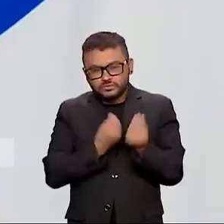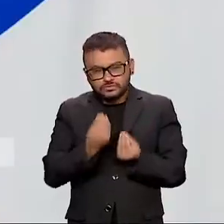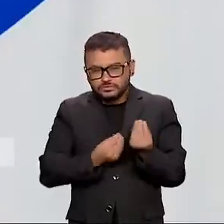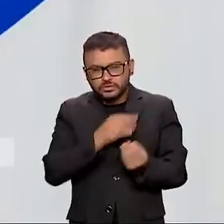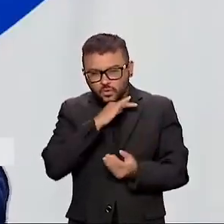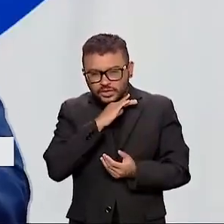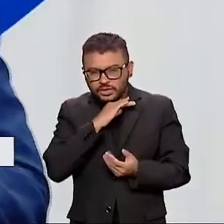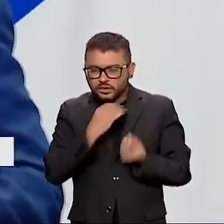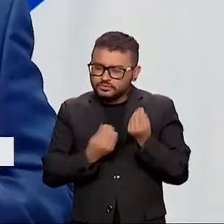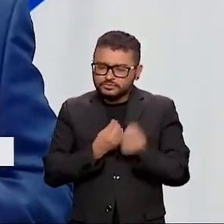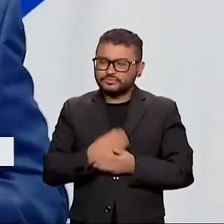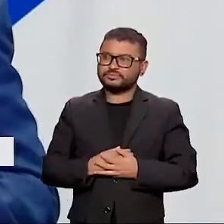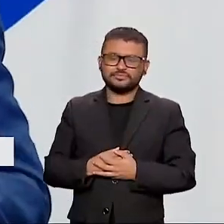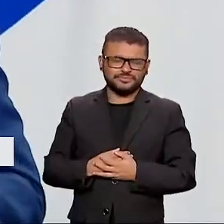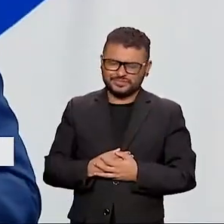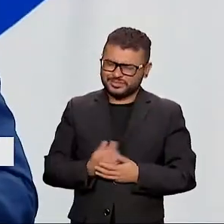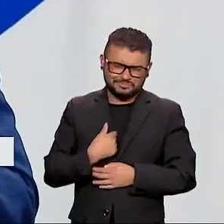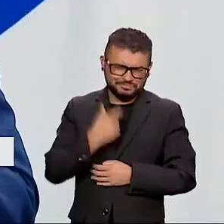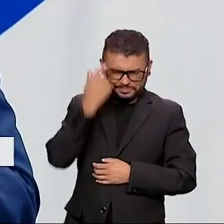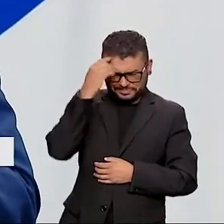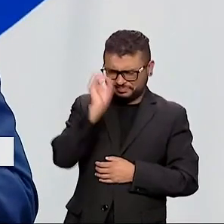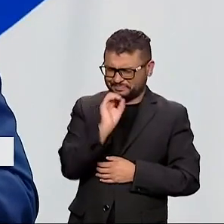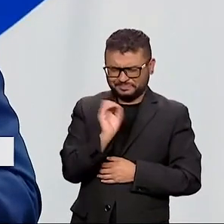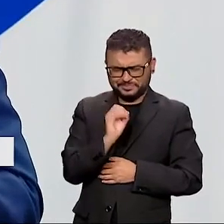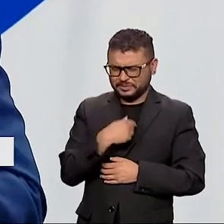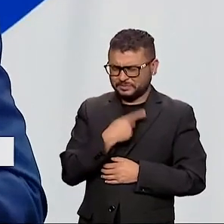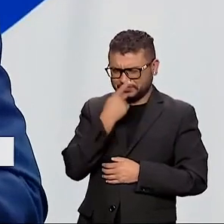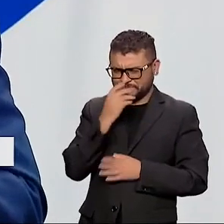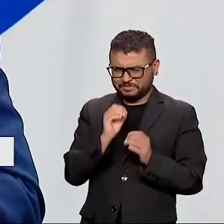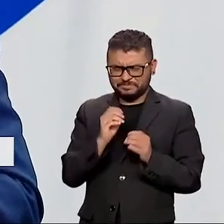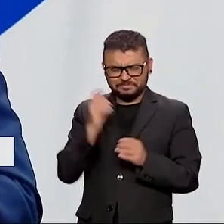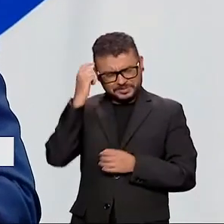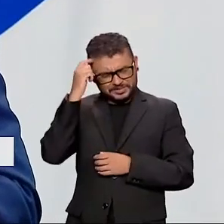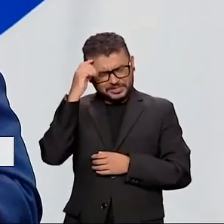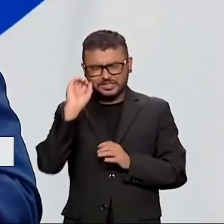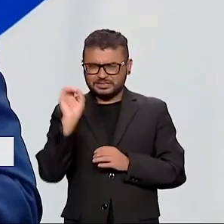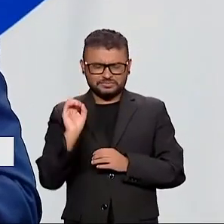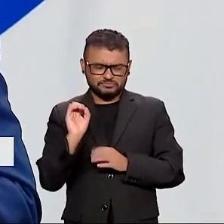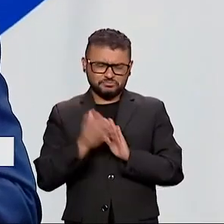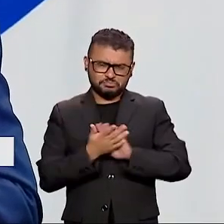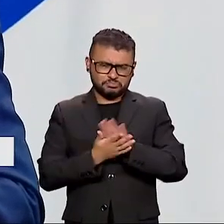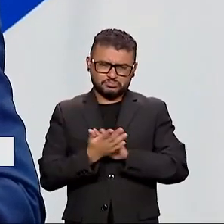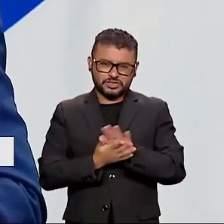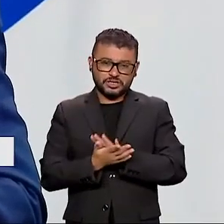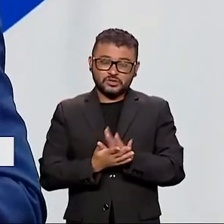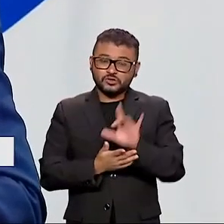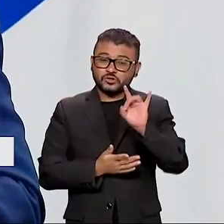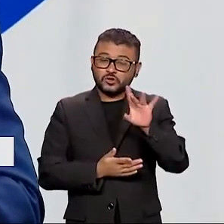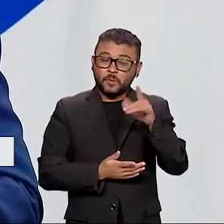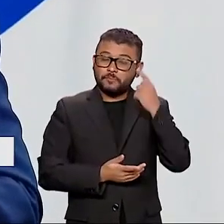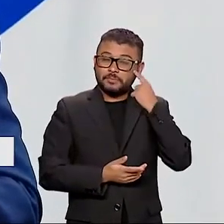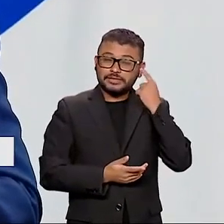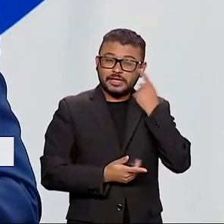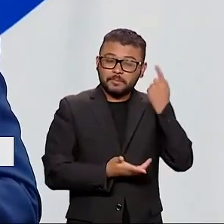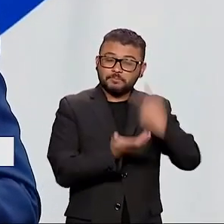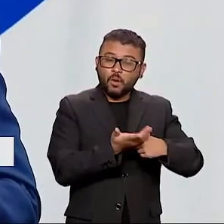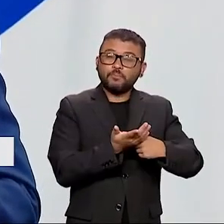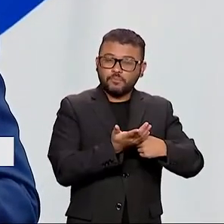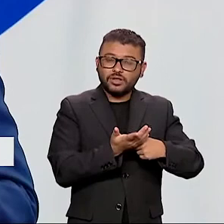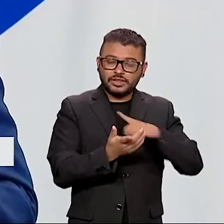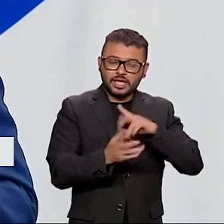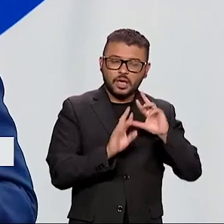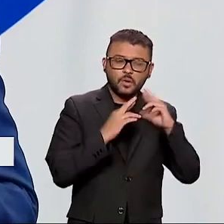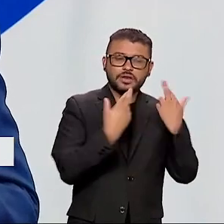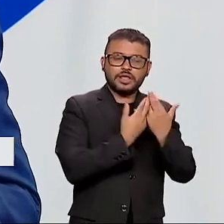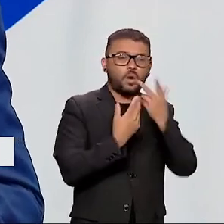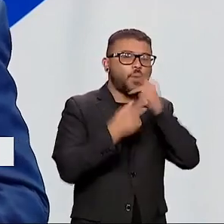Veja, eu não pensei nisso. Sinceramente, eu não pensei nisso. O que eu sabia é que havia uma proposta de ter uma reunião